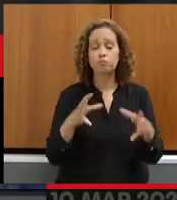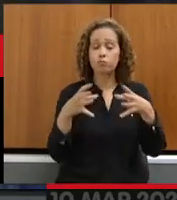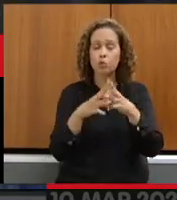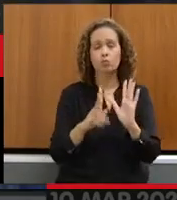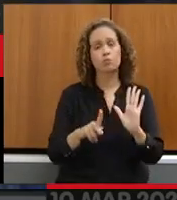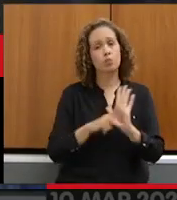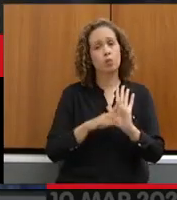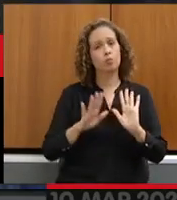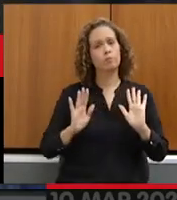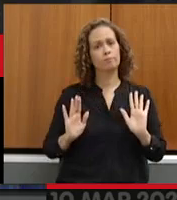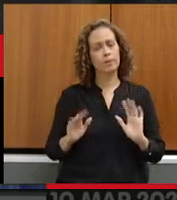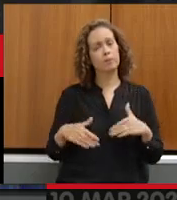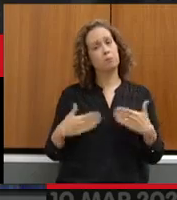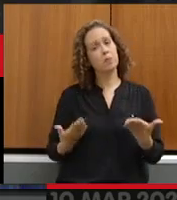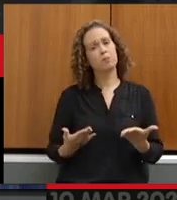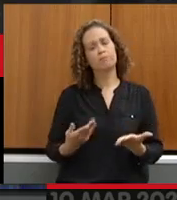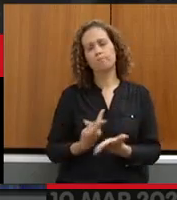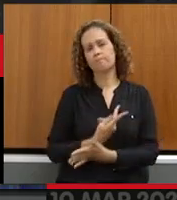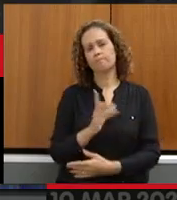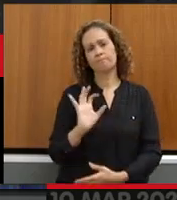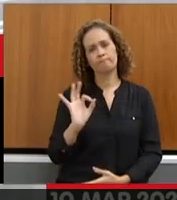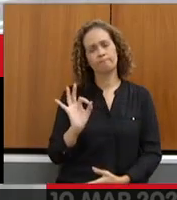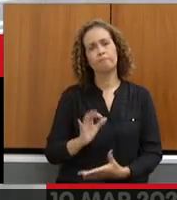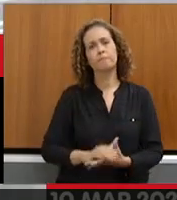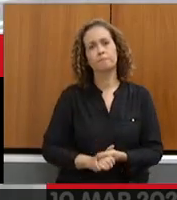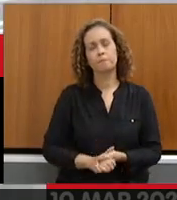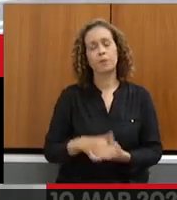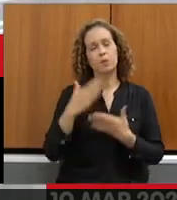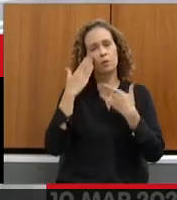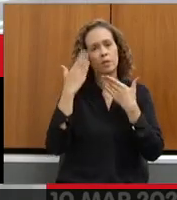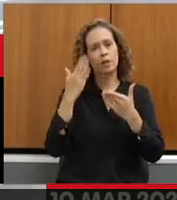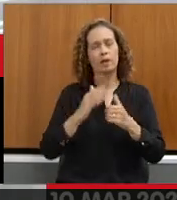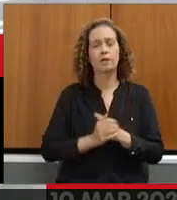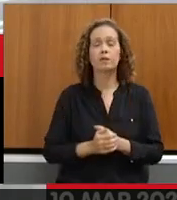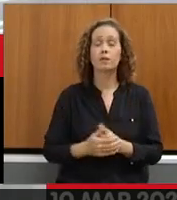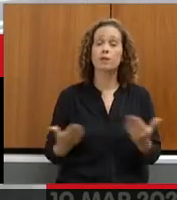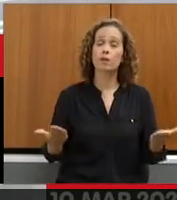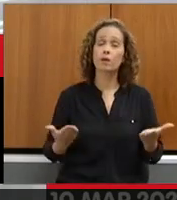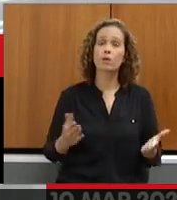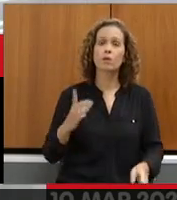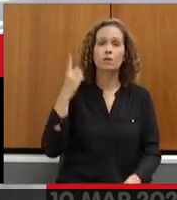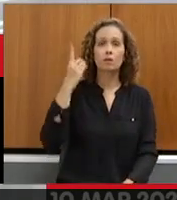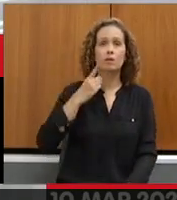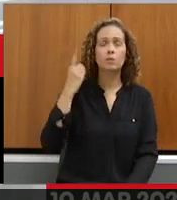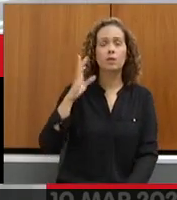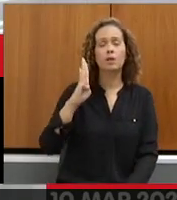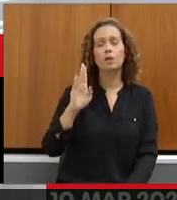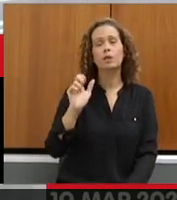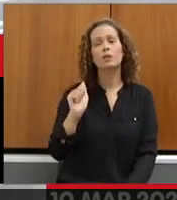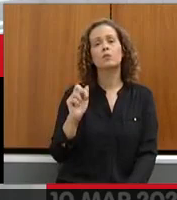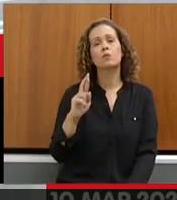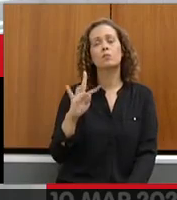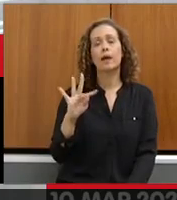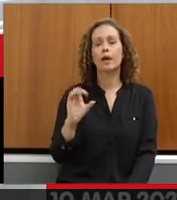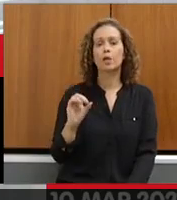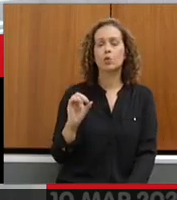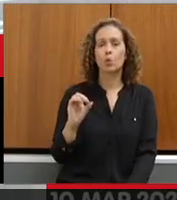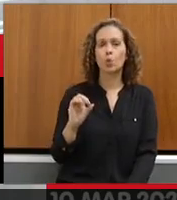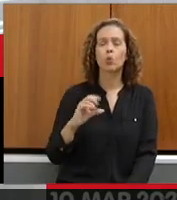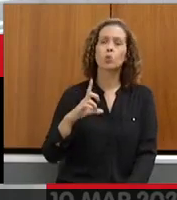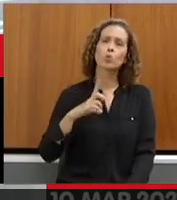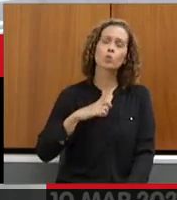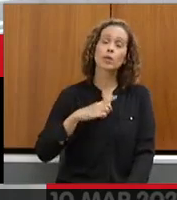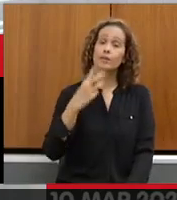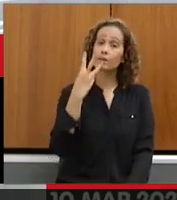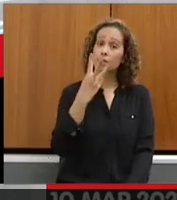então de forma nenhuma isso aconteceu Obrigado Ok com a palavra o deputado pastor deputado teremos